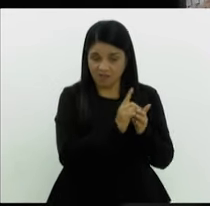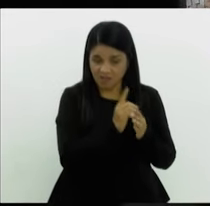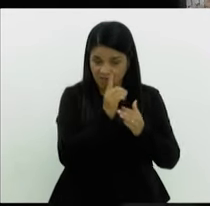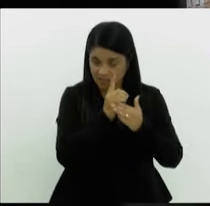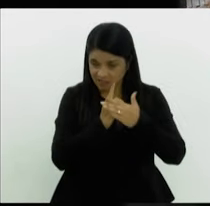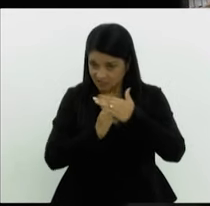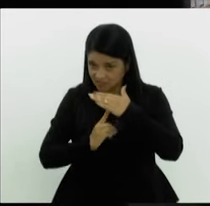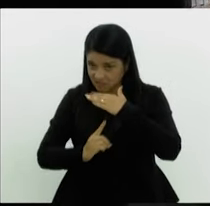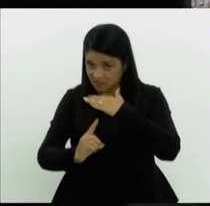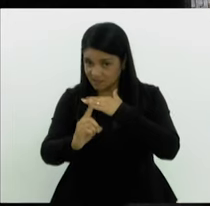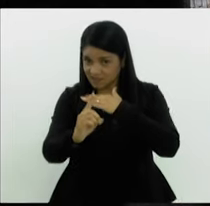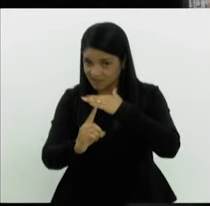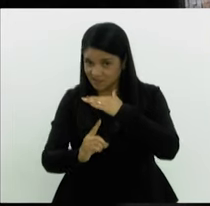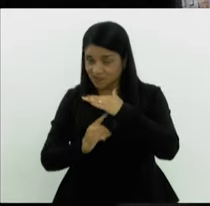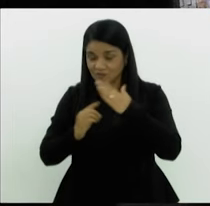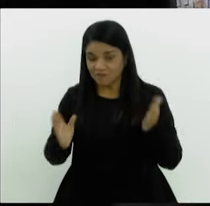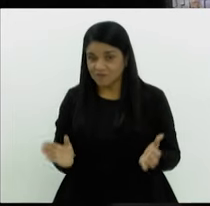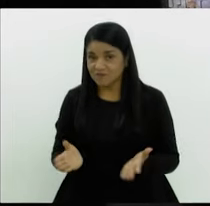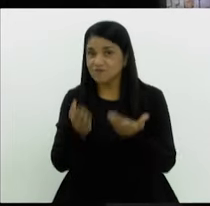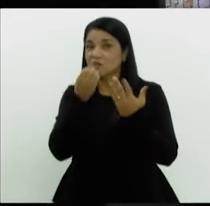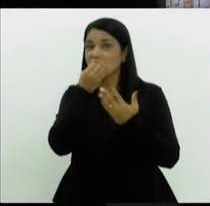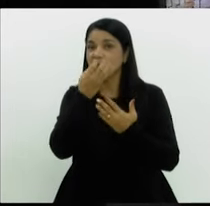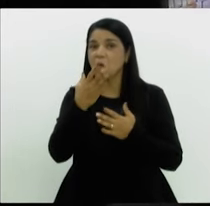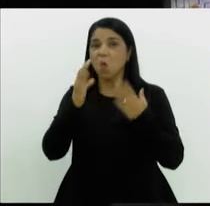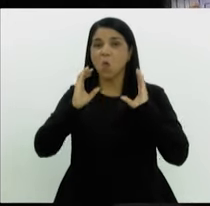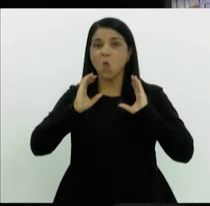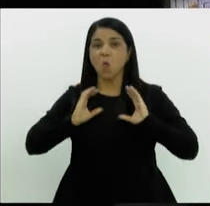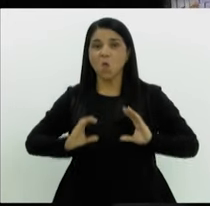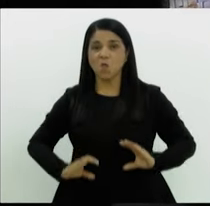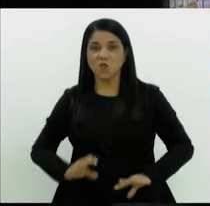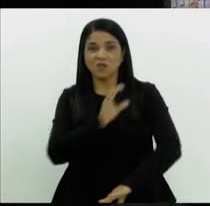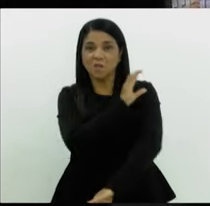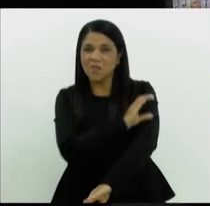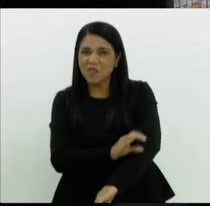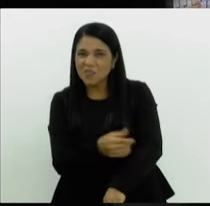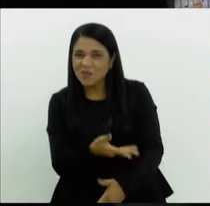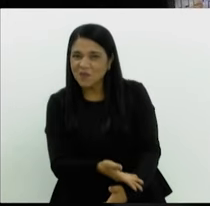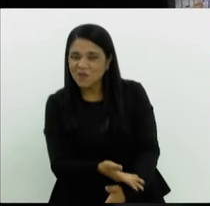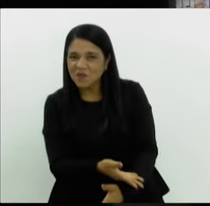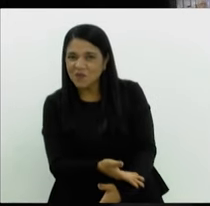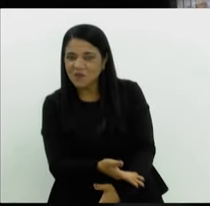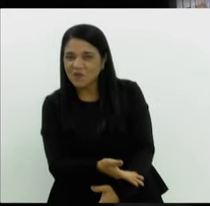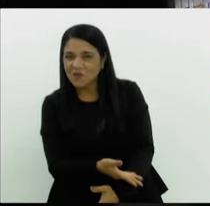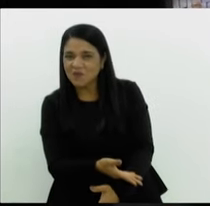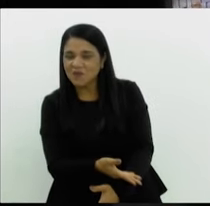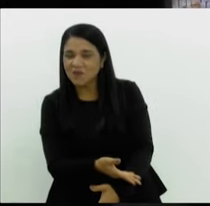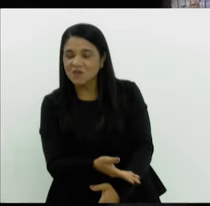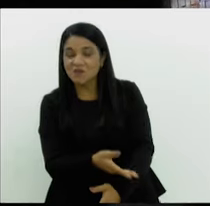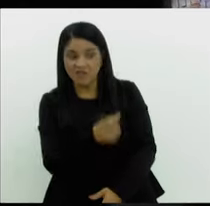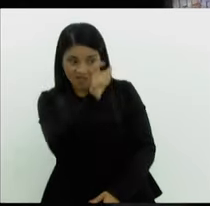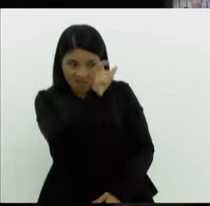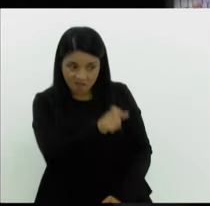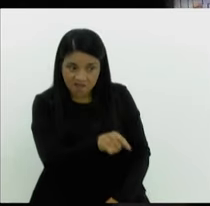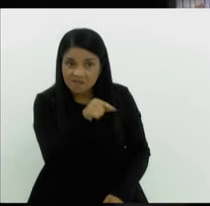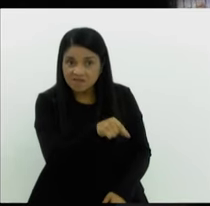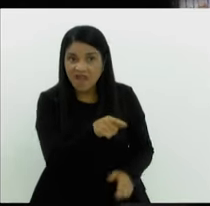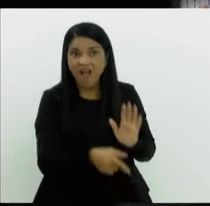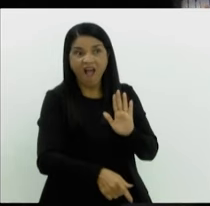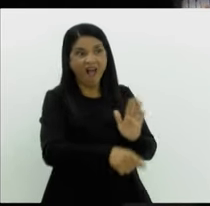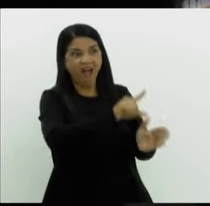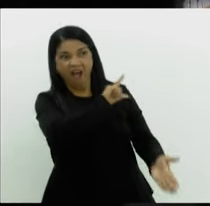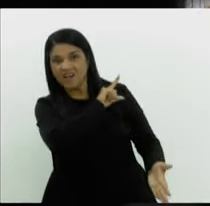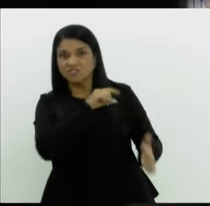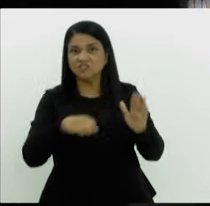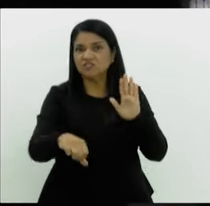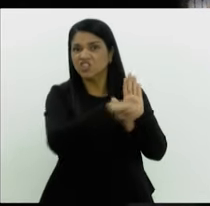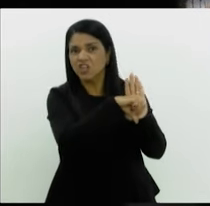bom comportamento. Bom comportamento que este indivíduo deveria ter antes de